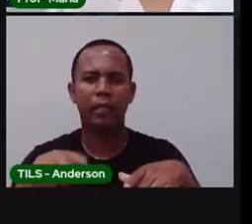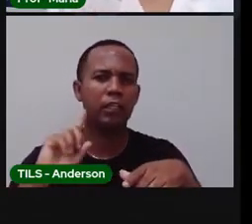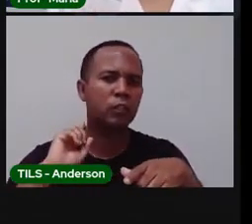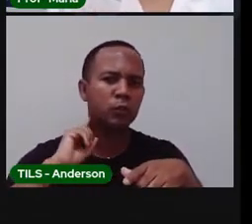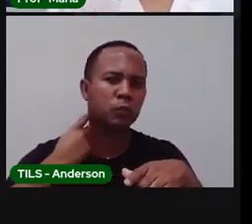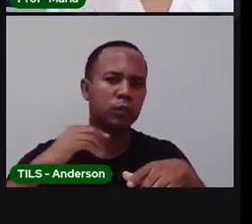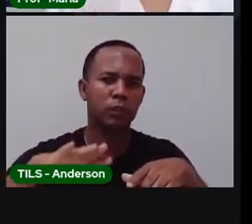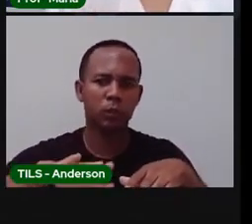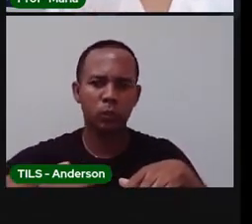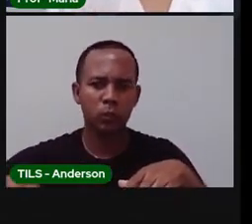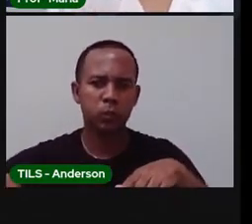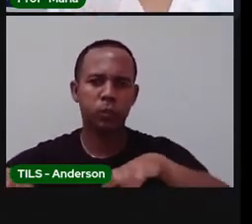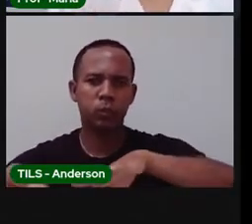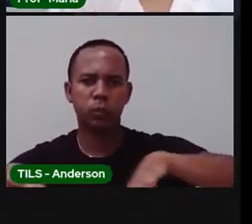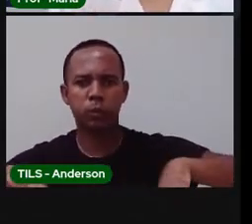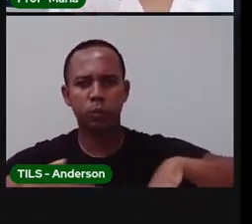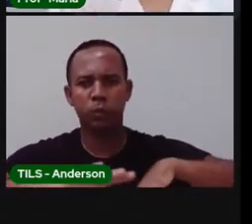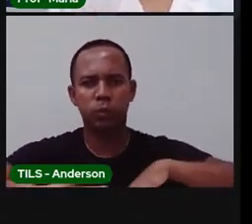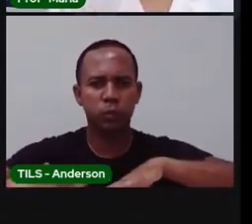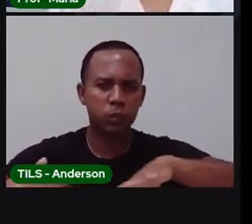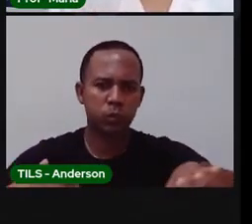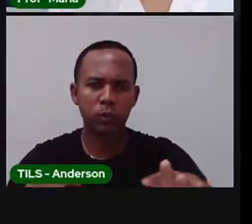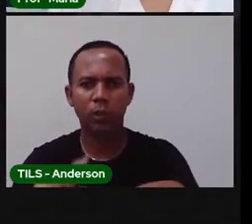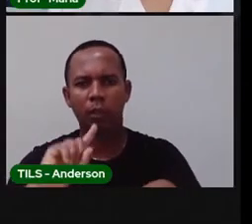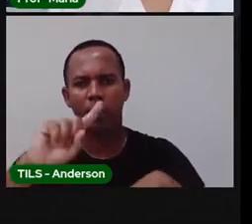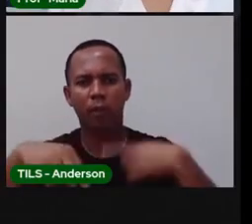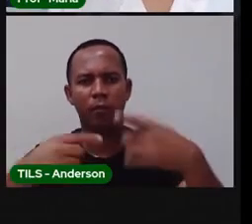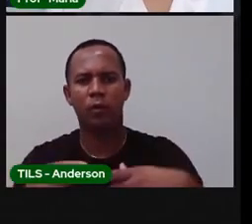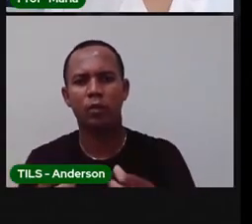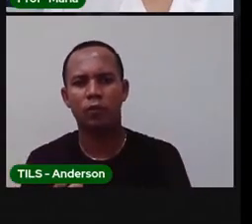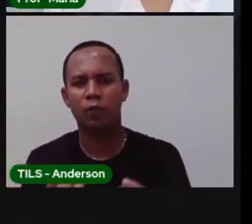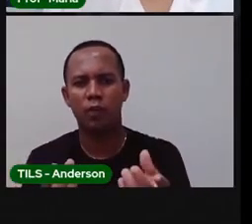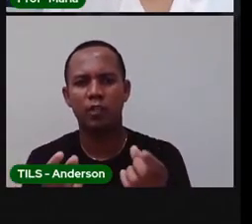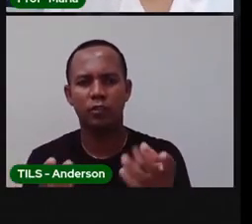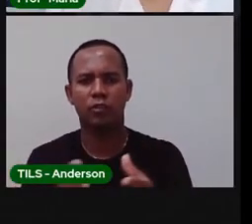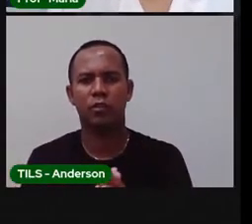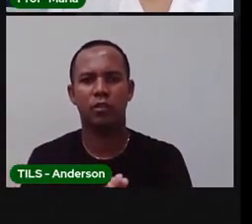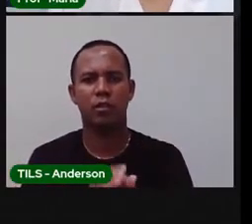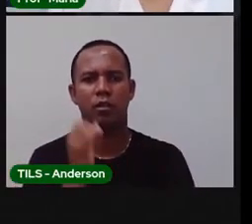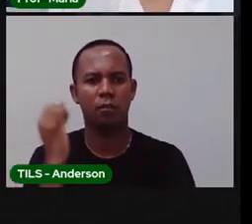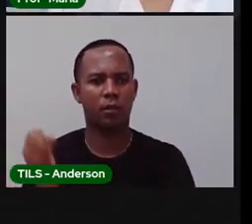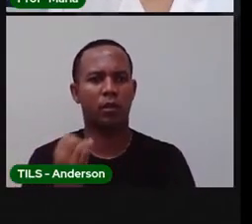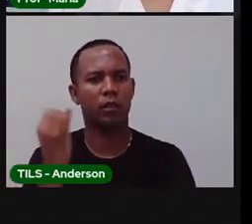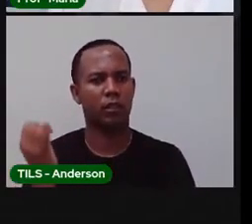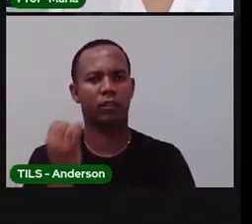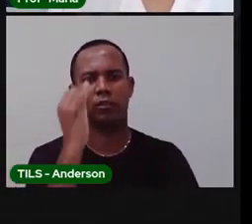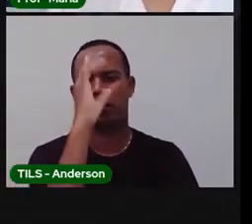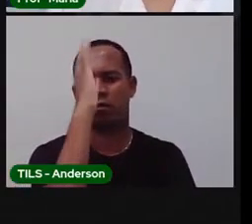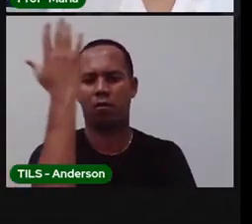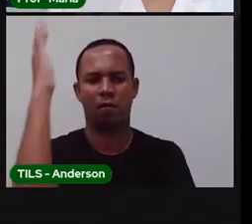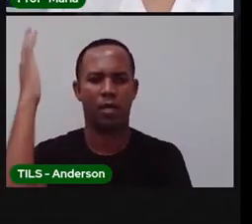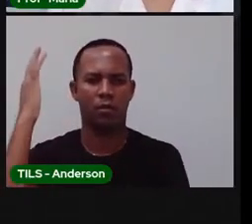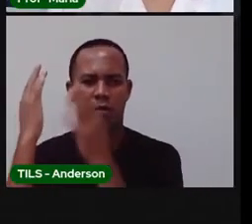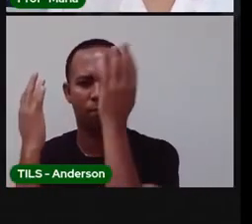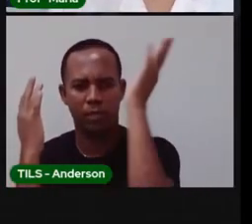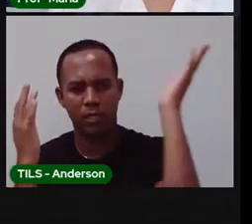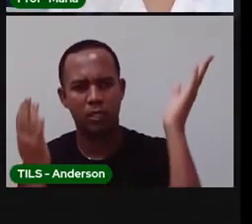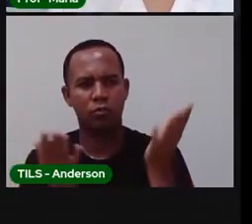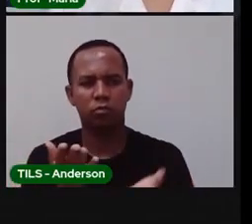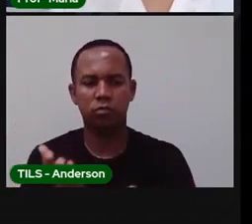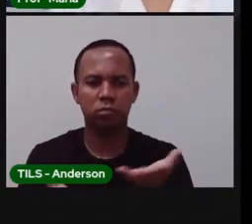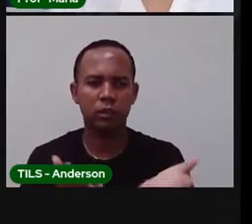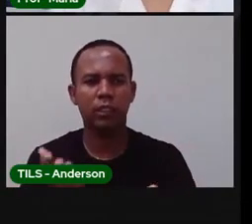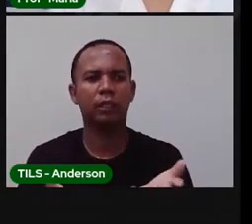separando material para ser vendido, né? Olha a importância disso para o meio ambiente. E quantas vezes a gente olha e